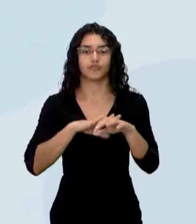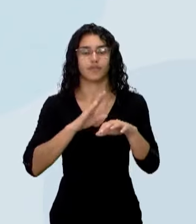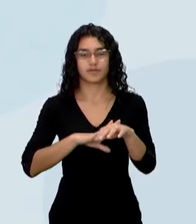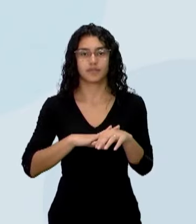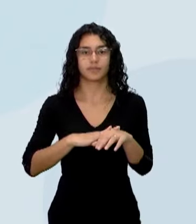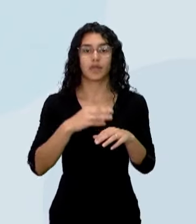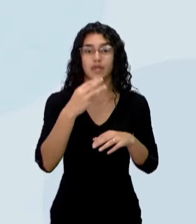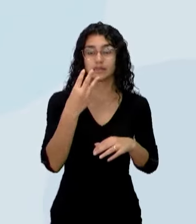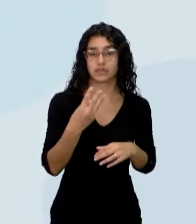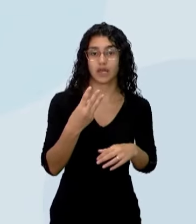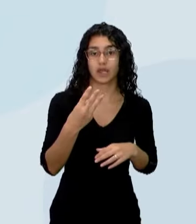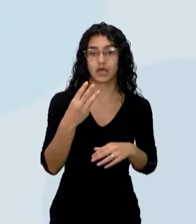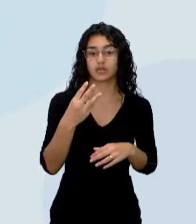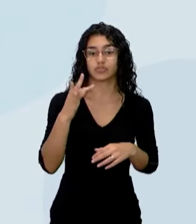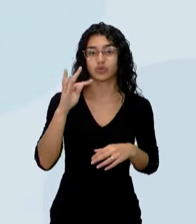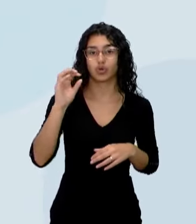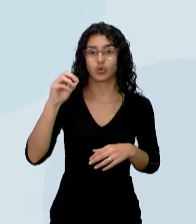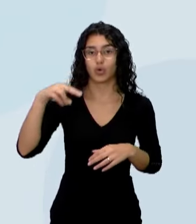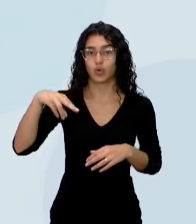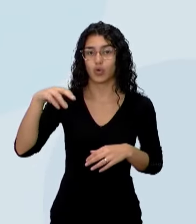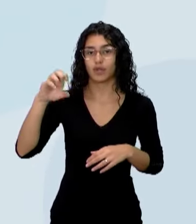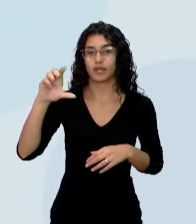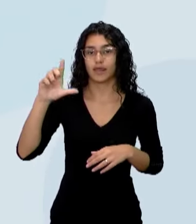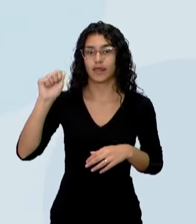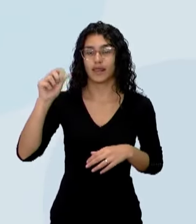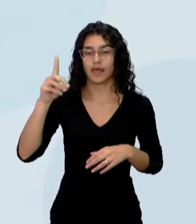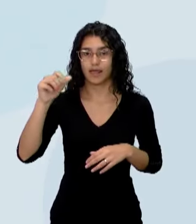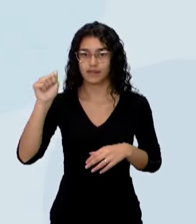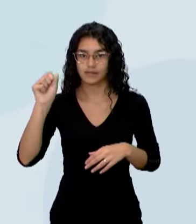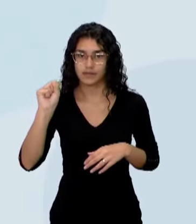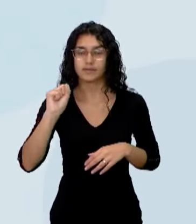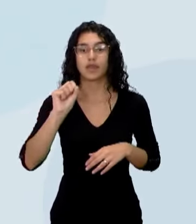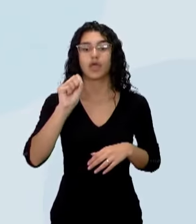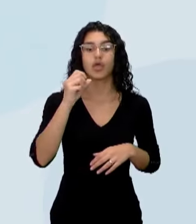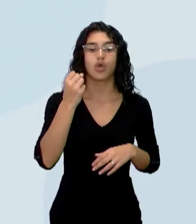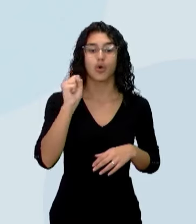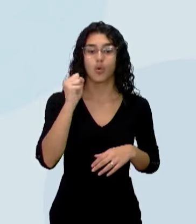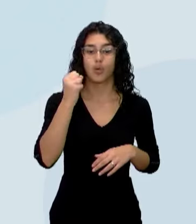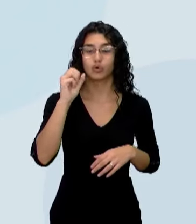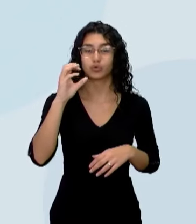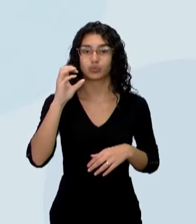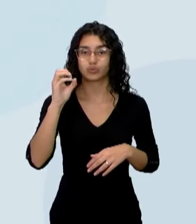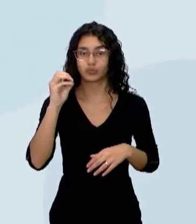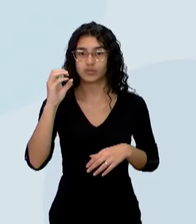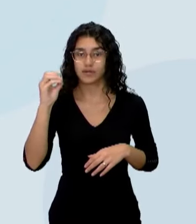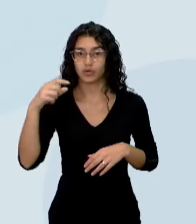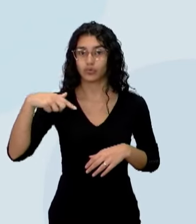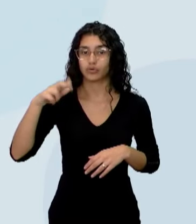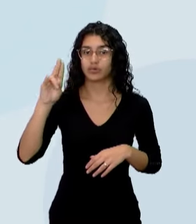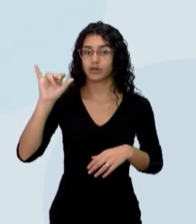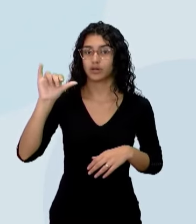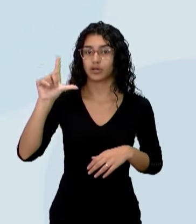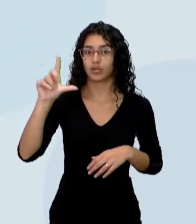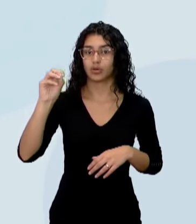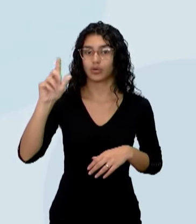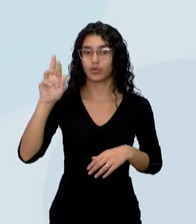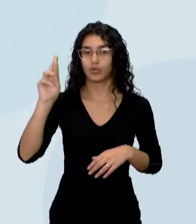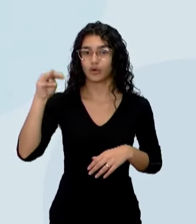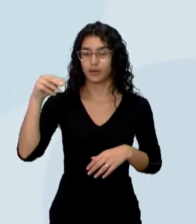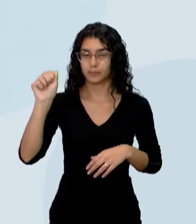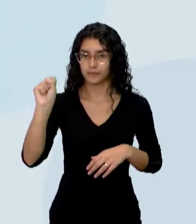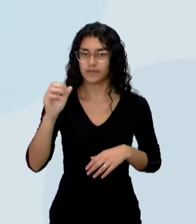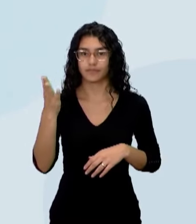3 toneladas, né? Sim. E 800 quilogramas. Quilogramas, é isso tá mesmo. Bom? Muito bom. Muito bem. Vamos fazer mais? Vamos fazer,